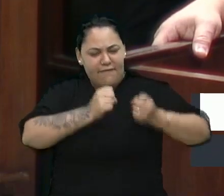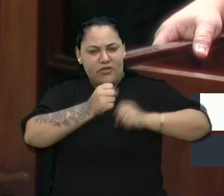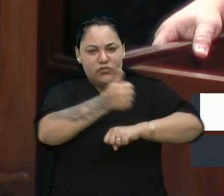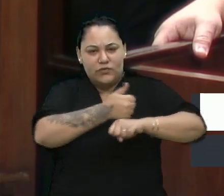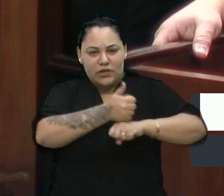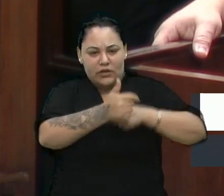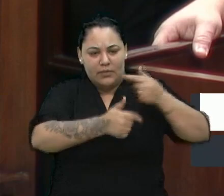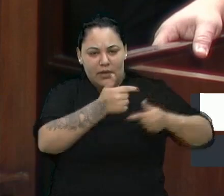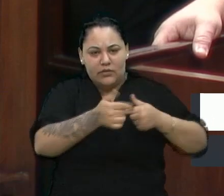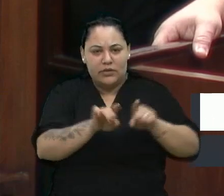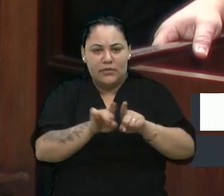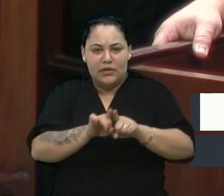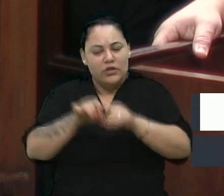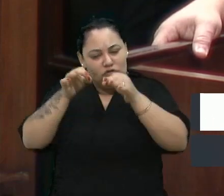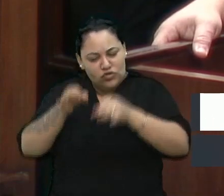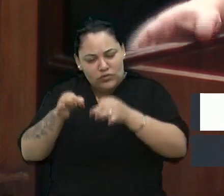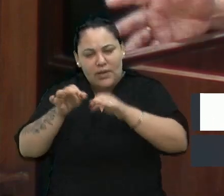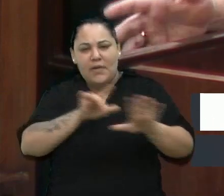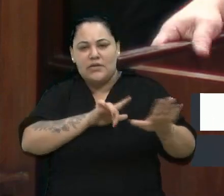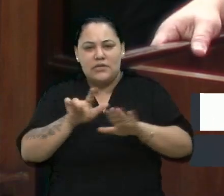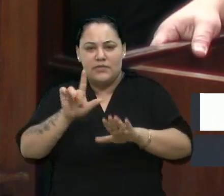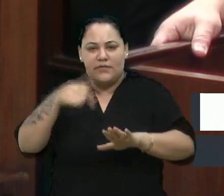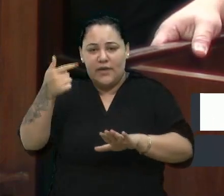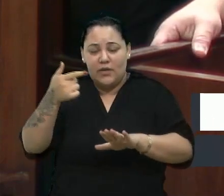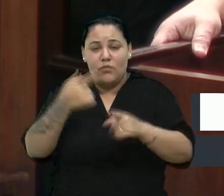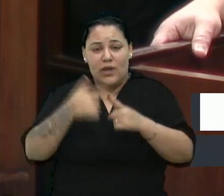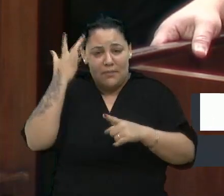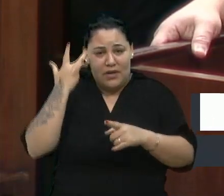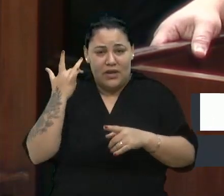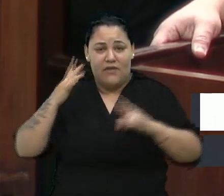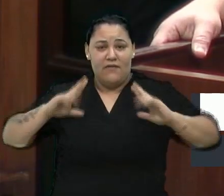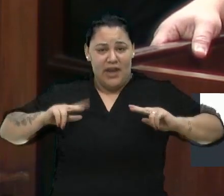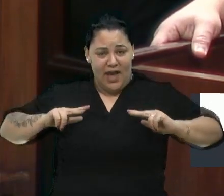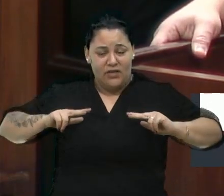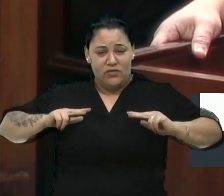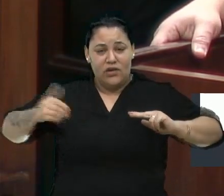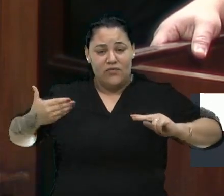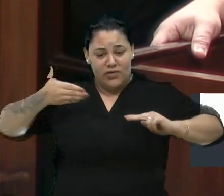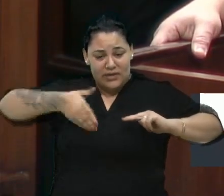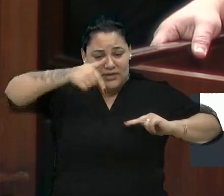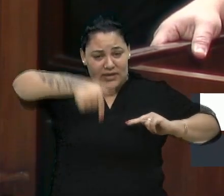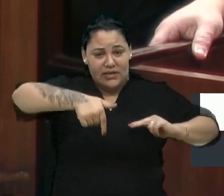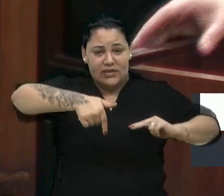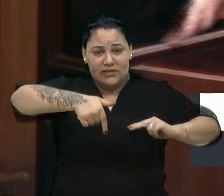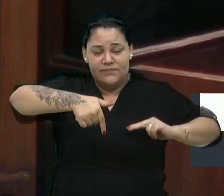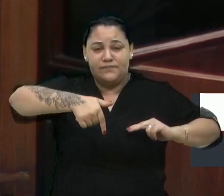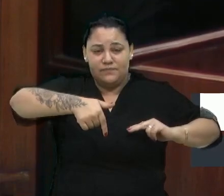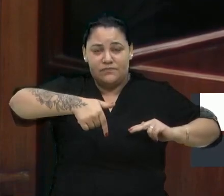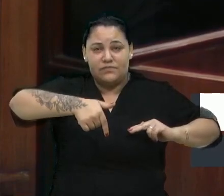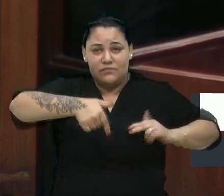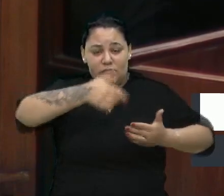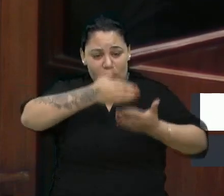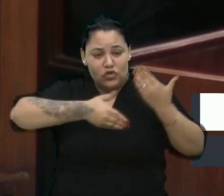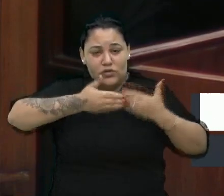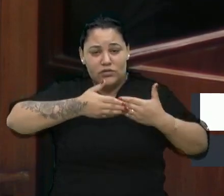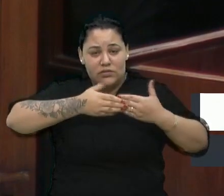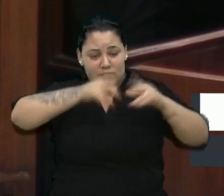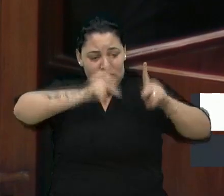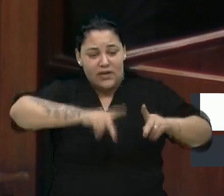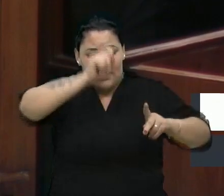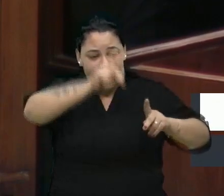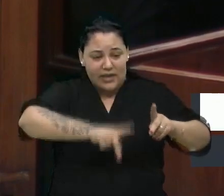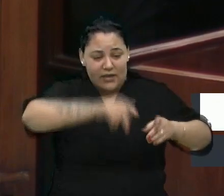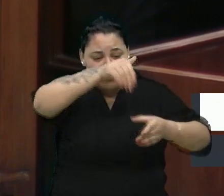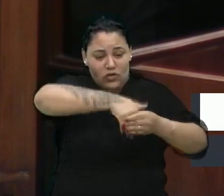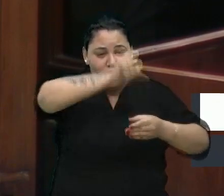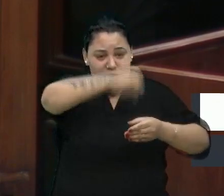E justamente na semana que vem, porque amanhã é feriado, eu vou trazer aqui para casa, com certeza, quem votou pelo sim, quem